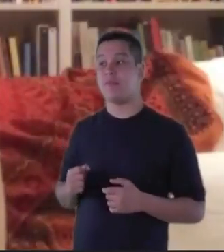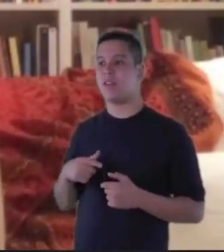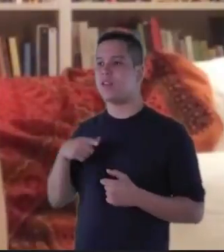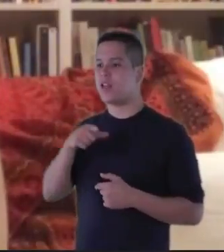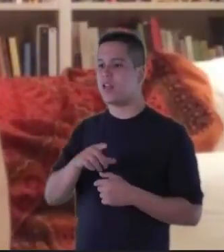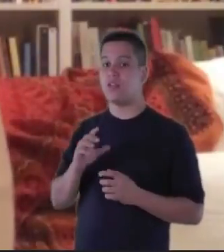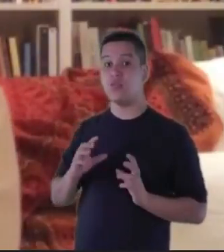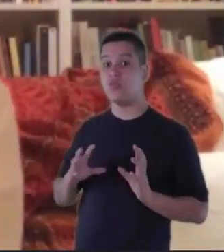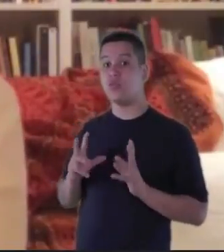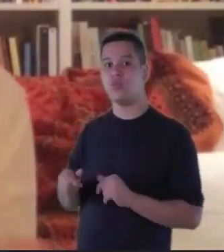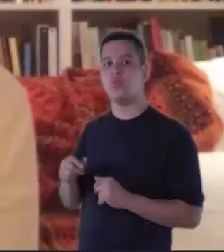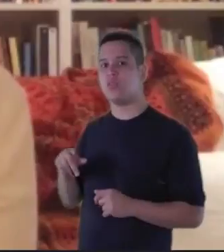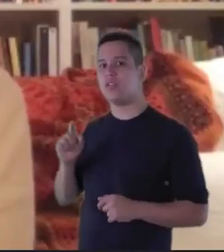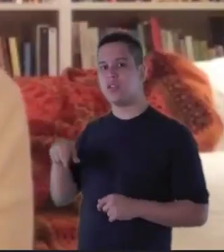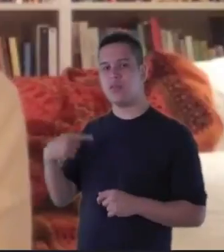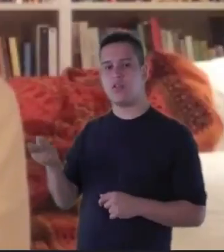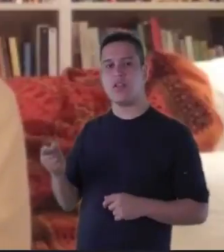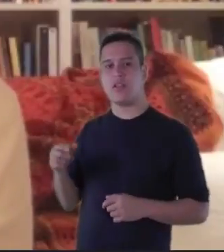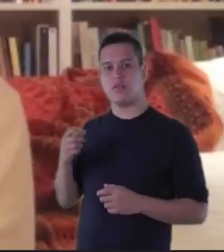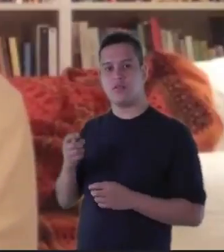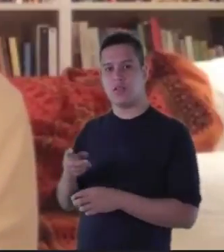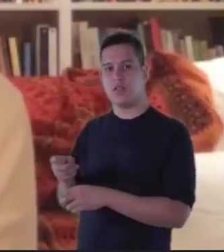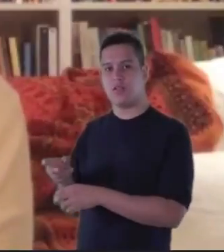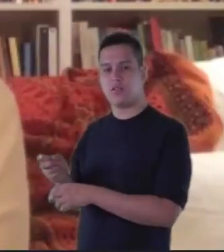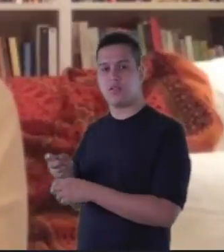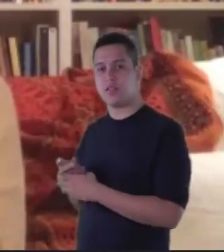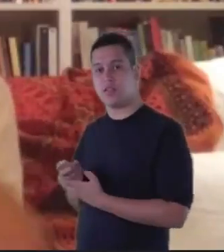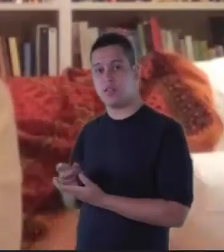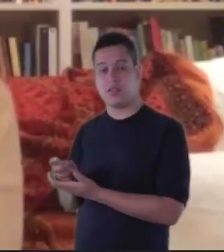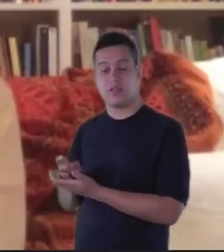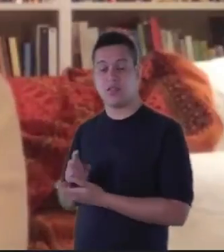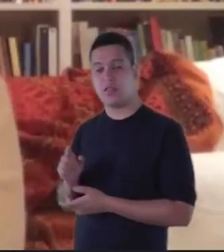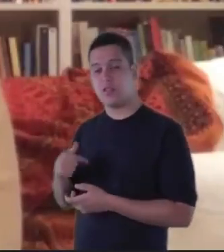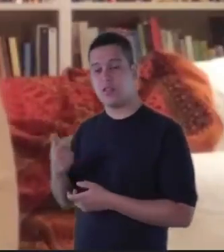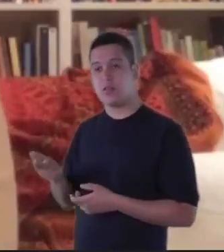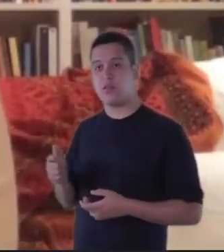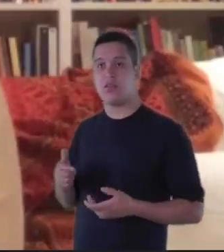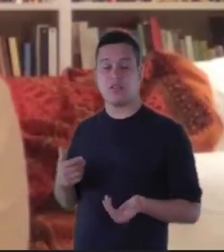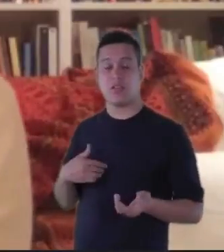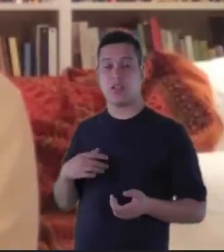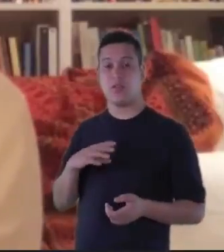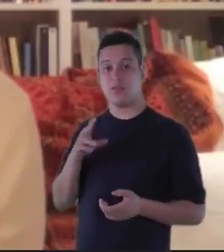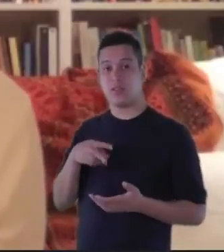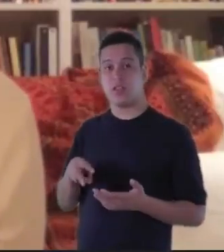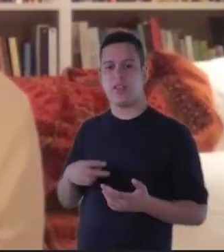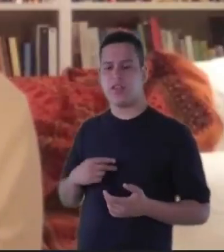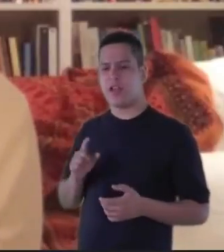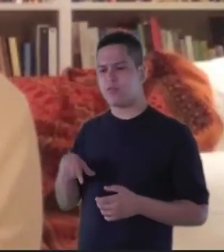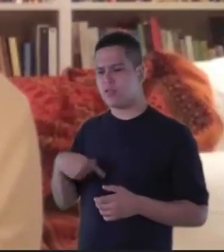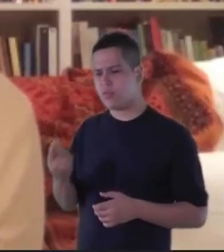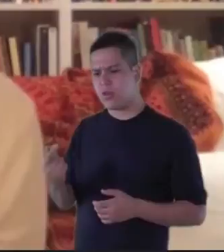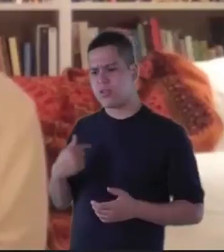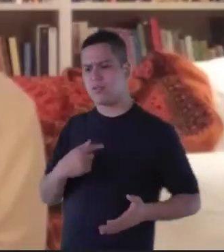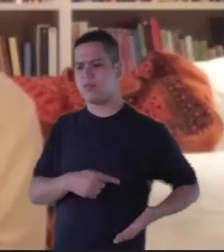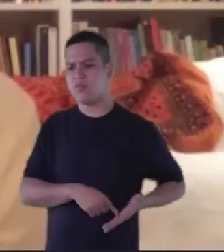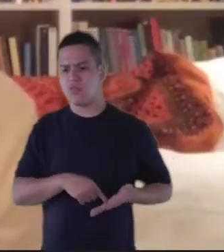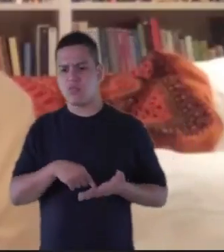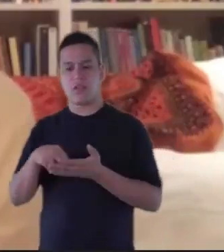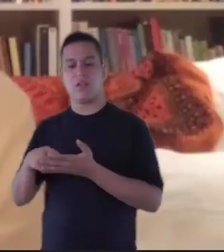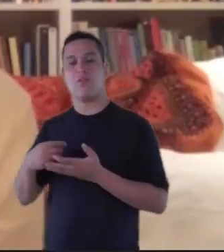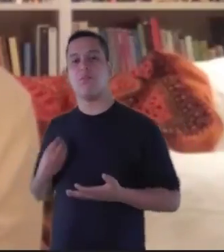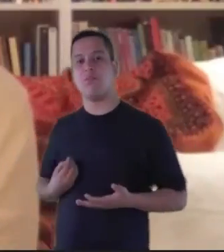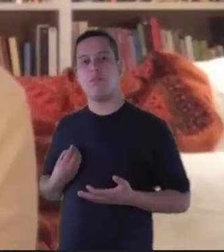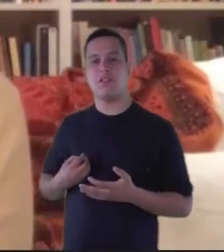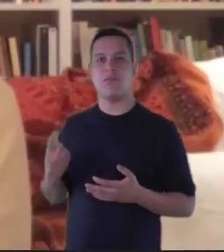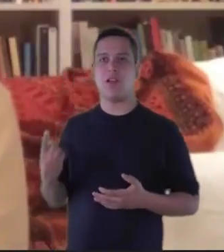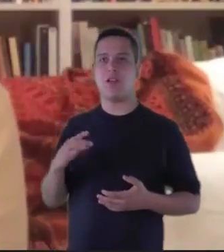relançando, A Vida Como Ela É e tal, e daí fui chamada para fazer Vestido de Noiva, já não fazia teatro há séculos, como agora também, mas foi irrecusável